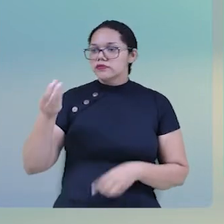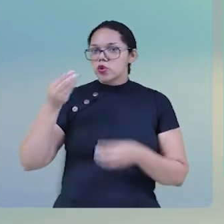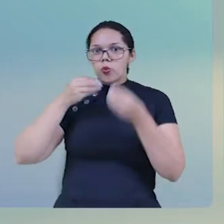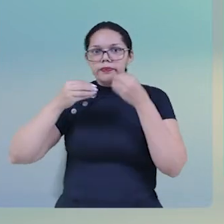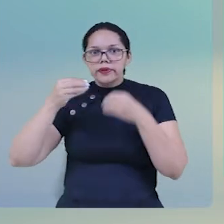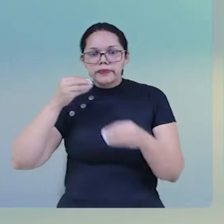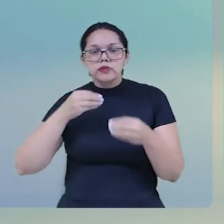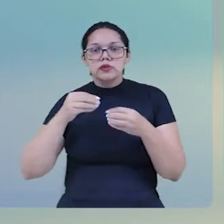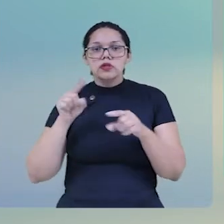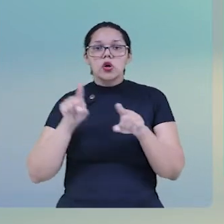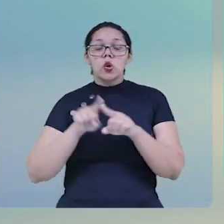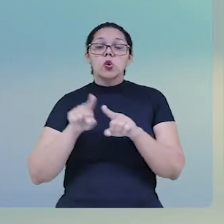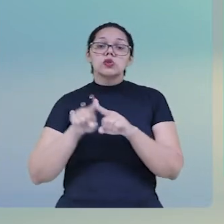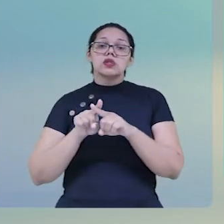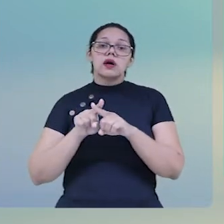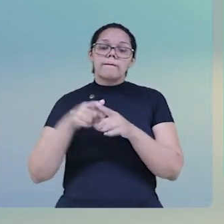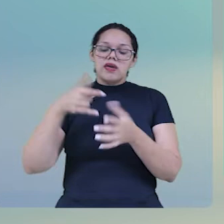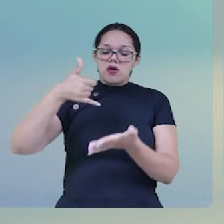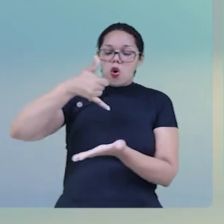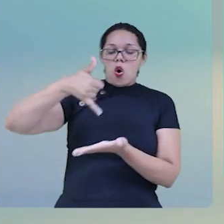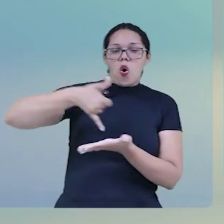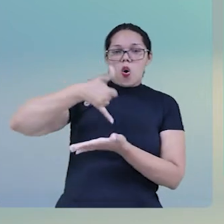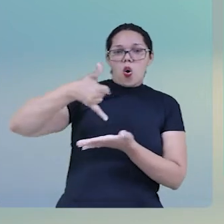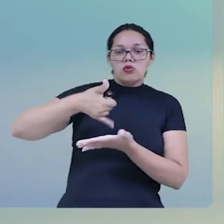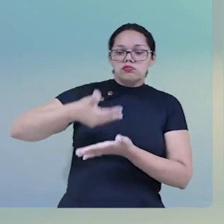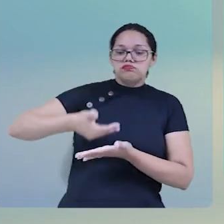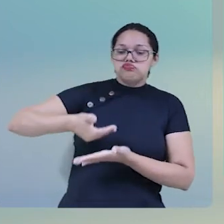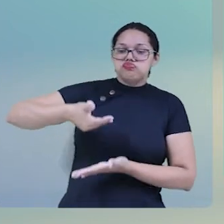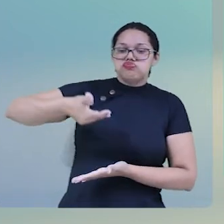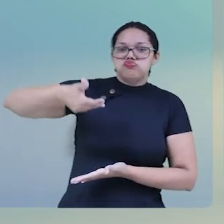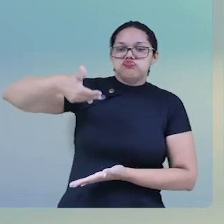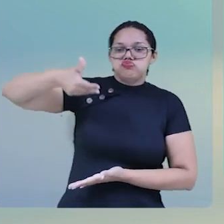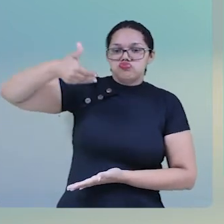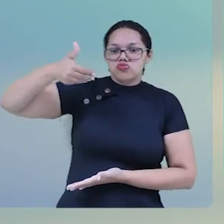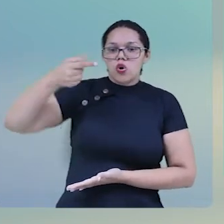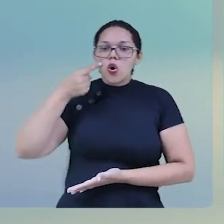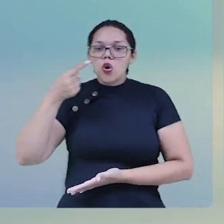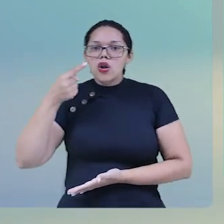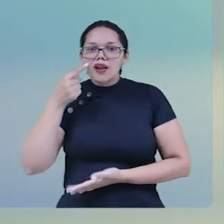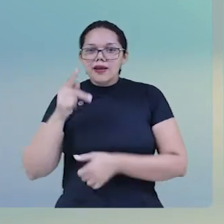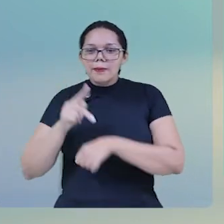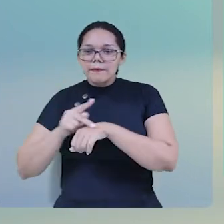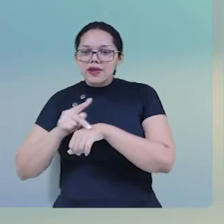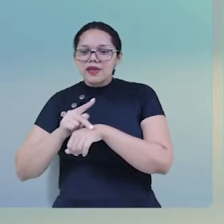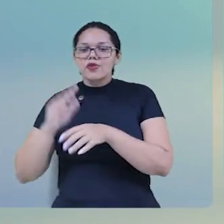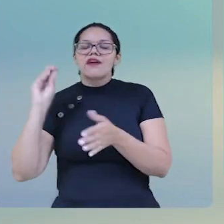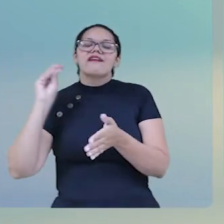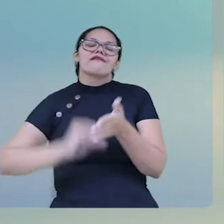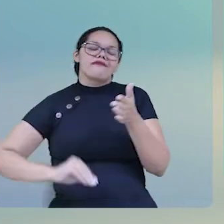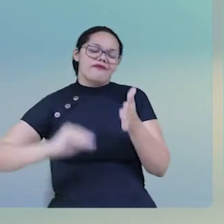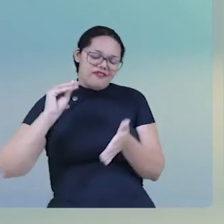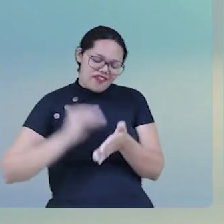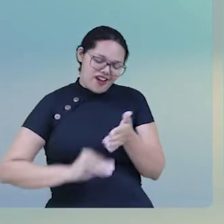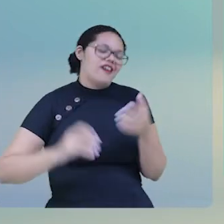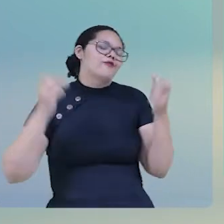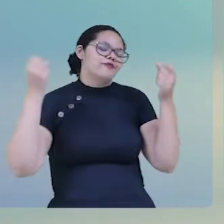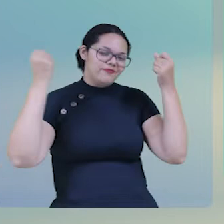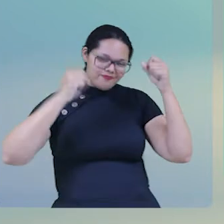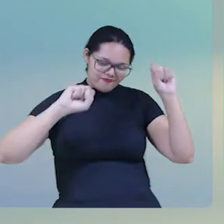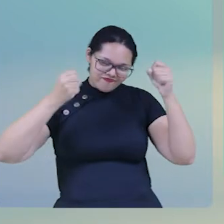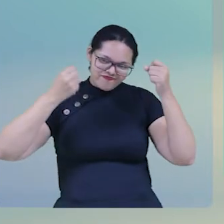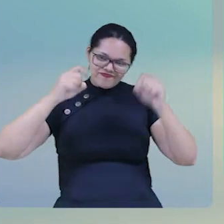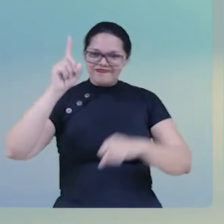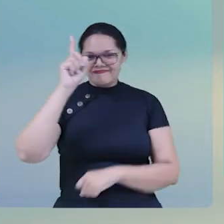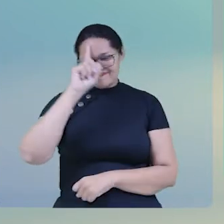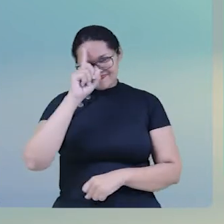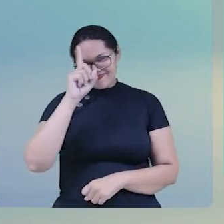e pelos altos níveis de colesterol. E olha ali o que está em negrito, falta de